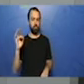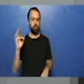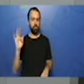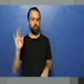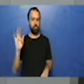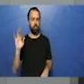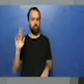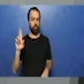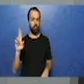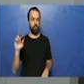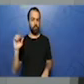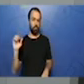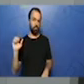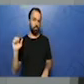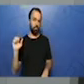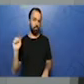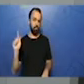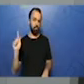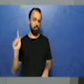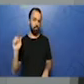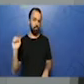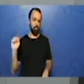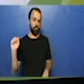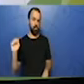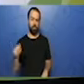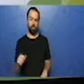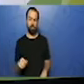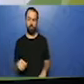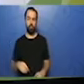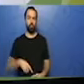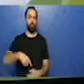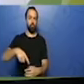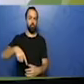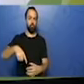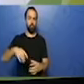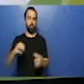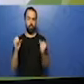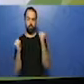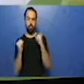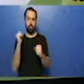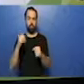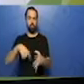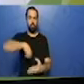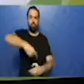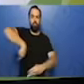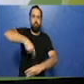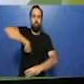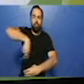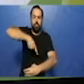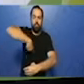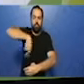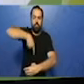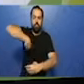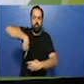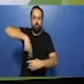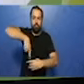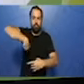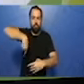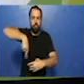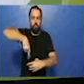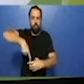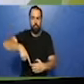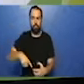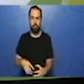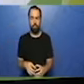ficar em repouso. Então, quando ele gira, né, ele acelera esse processo. Essa técnica é muito usada aqui,